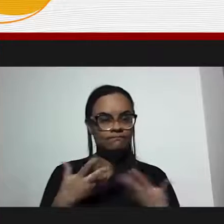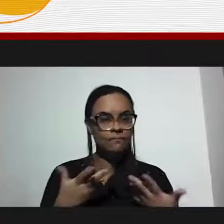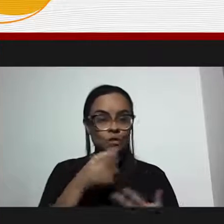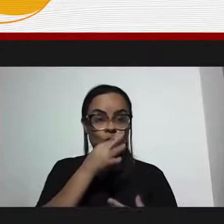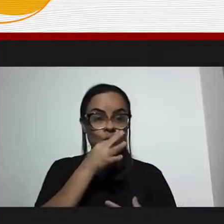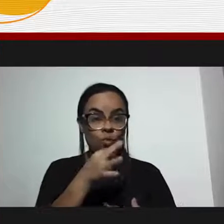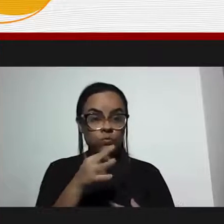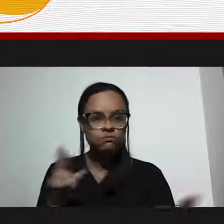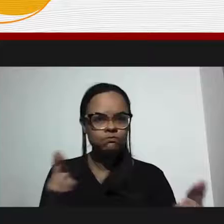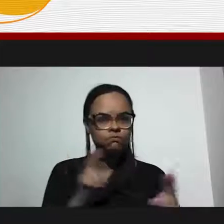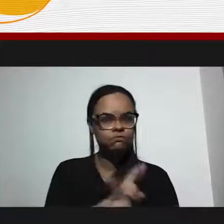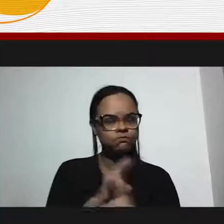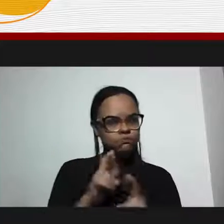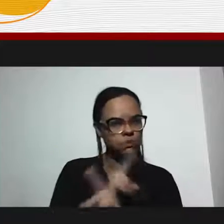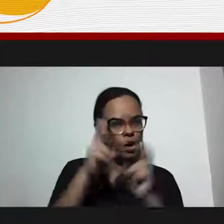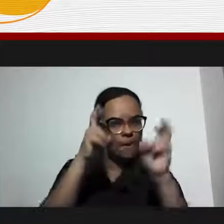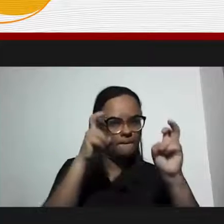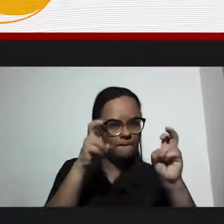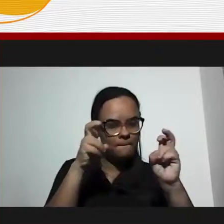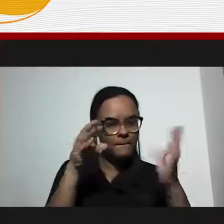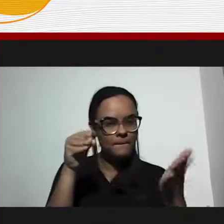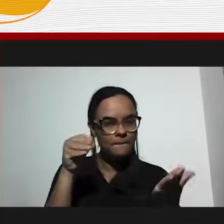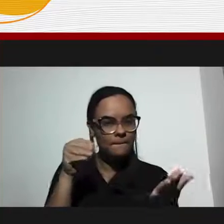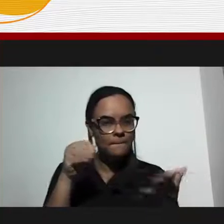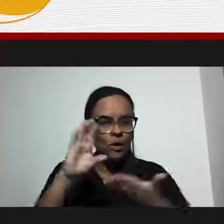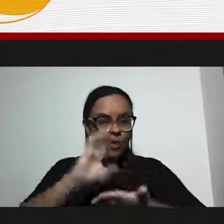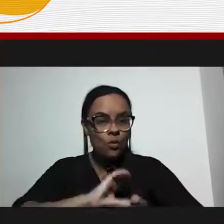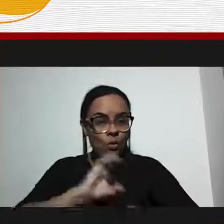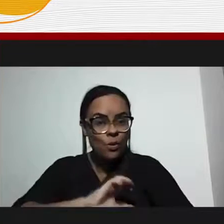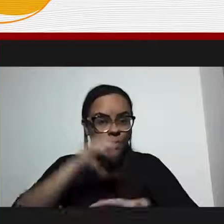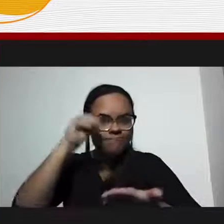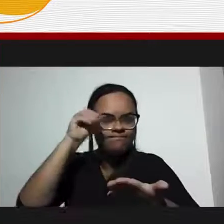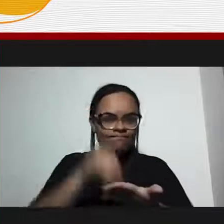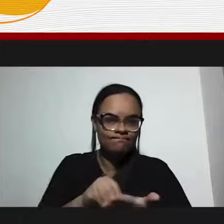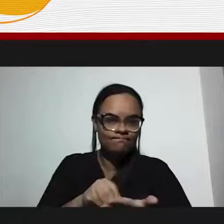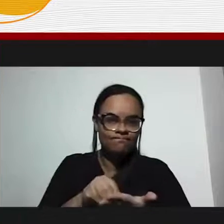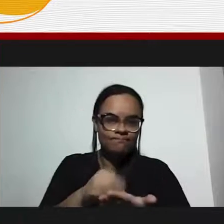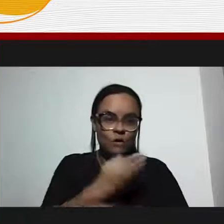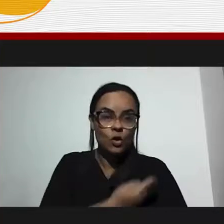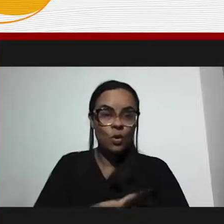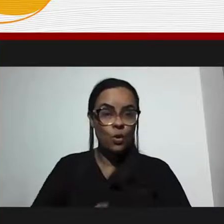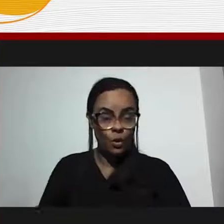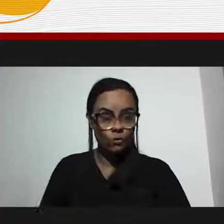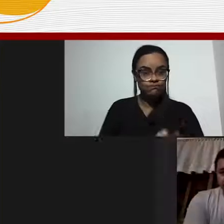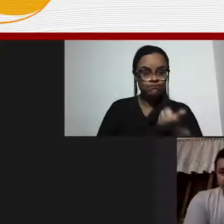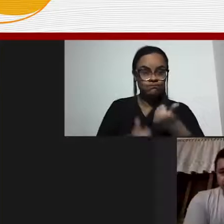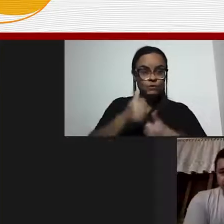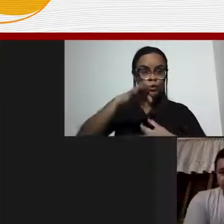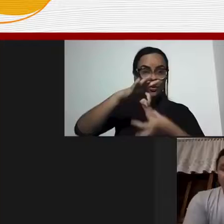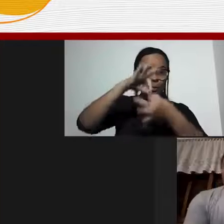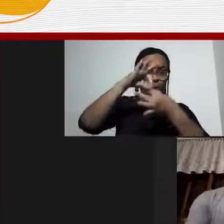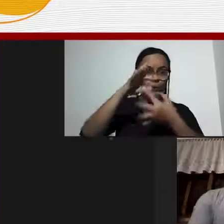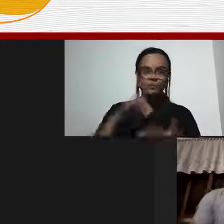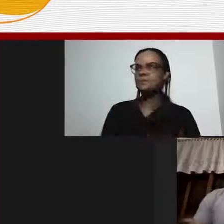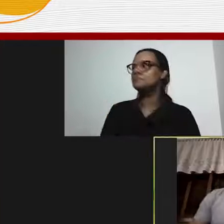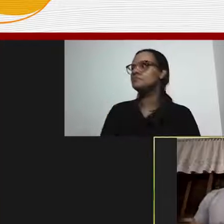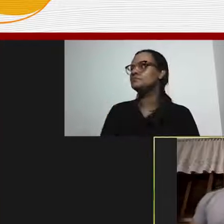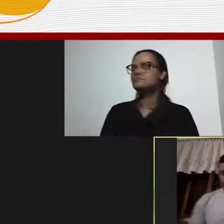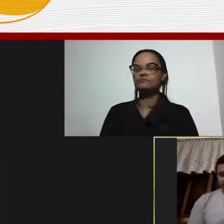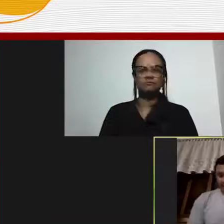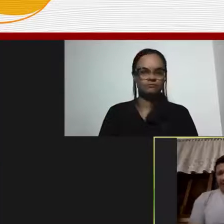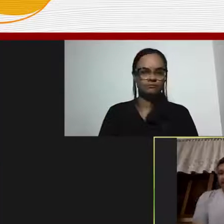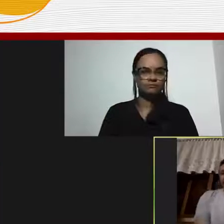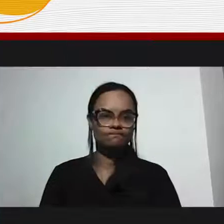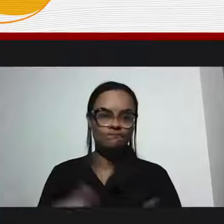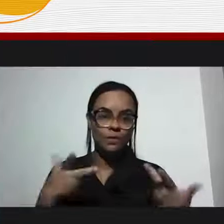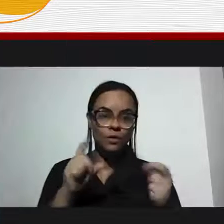com relação à ausência de investimento federal no paradesporto? O que que acontece